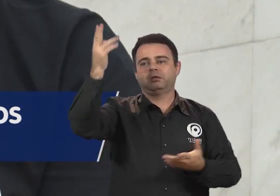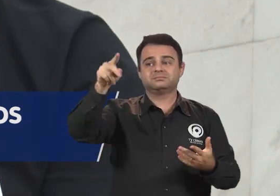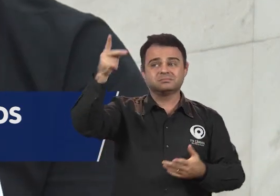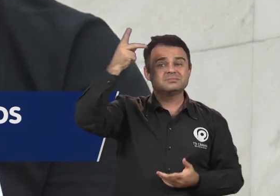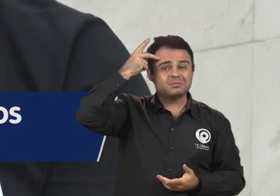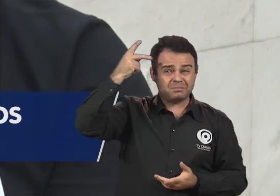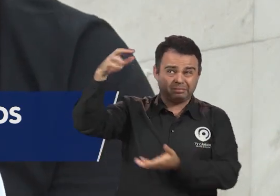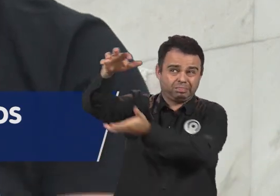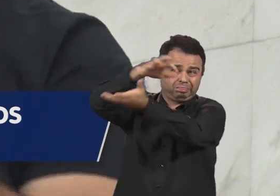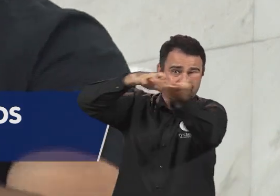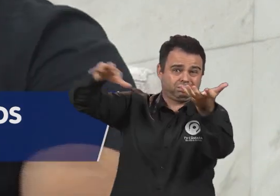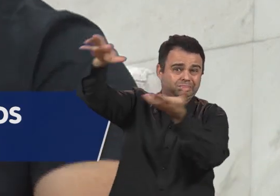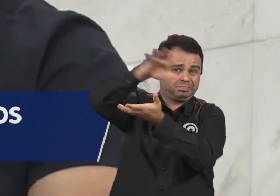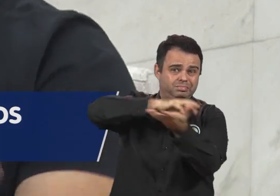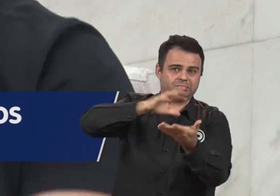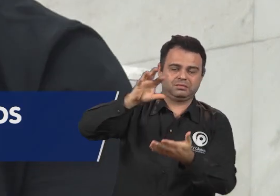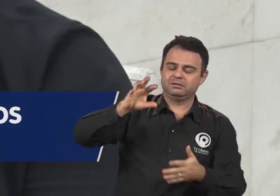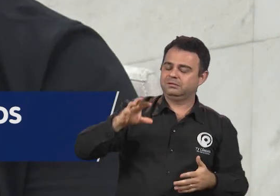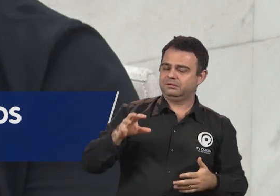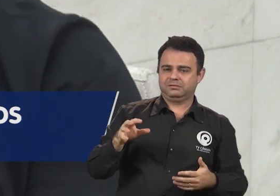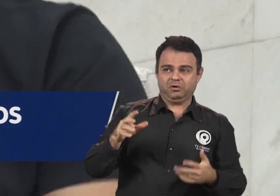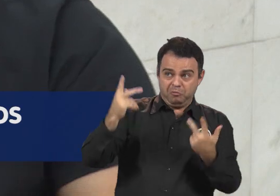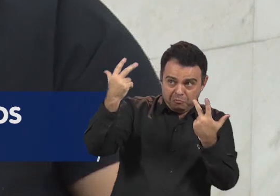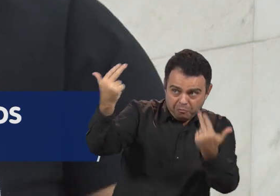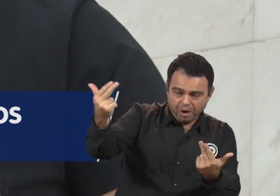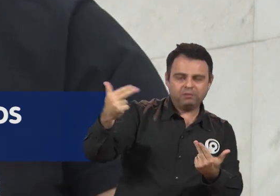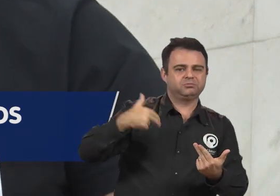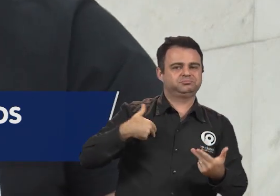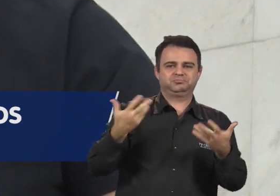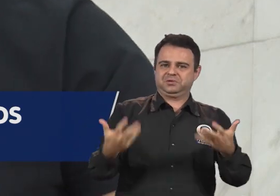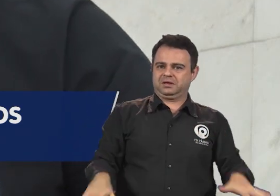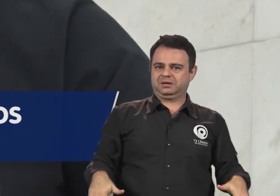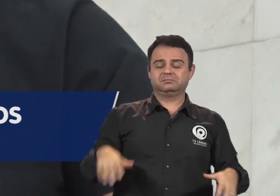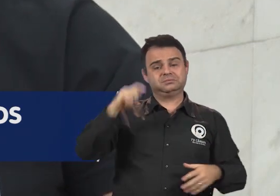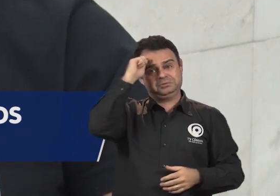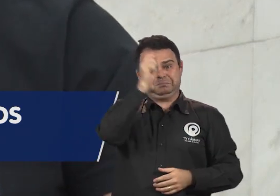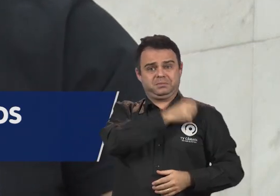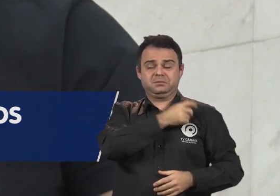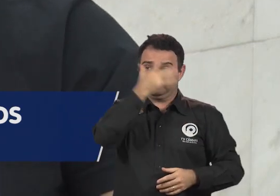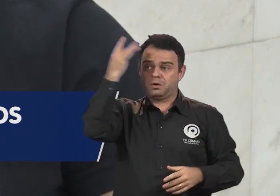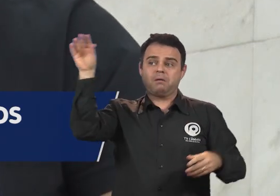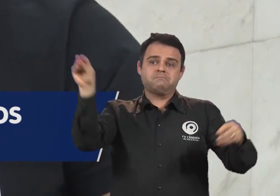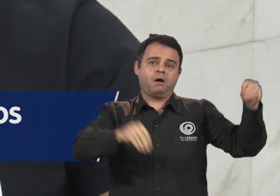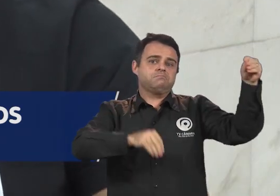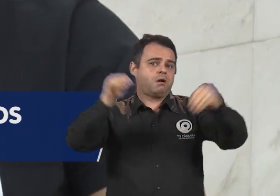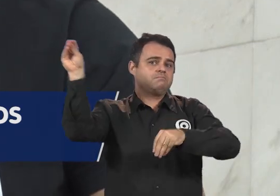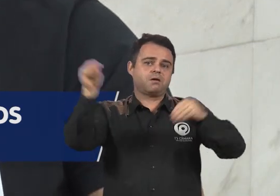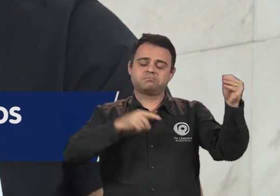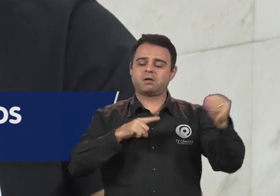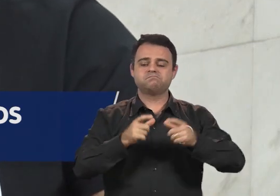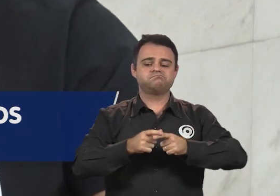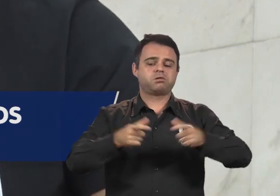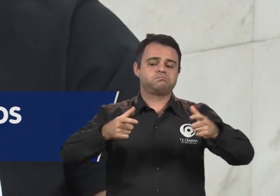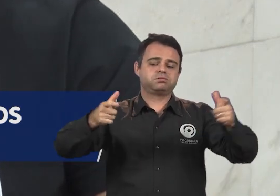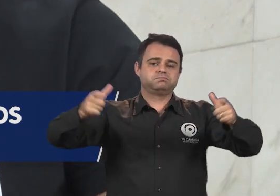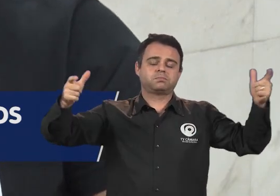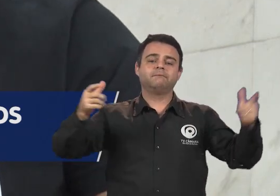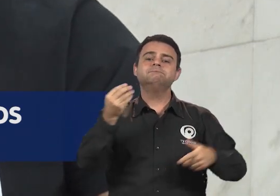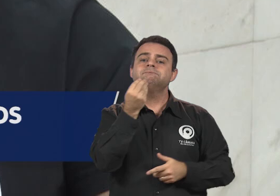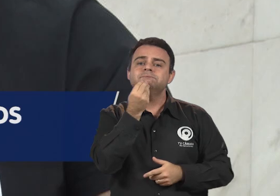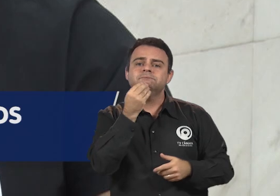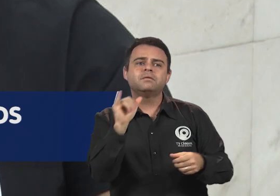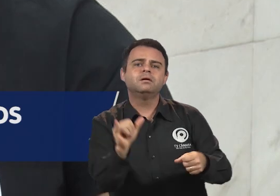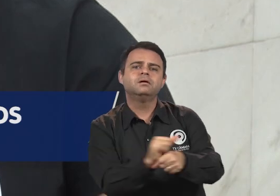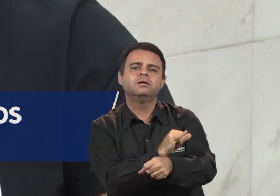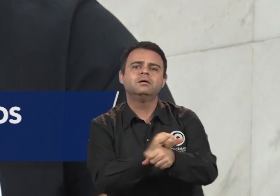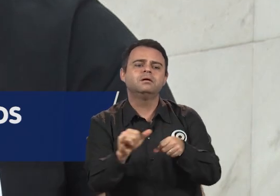está crescendo. A cada dia que passa, nós temos mais gente aqui. Então, a gente precisa arrumar uma forma, o poder público, encarar o